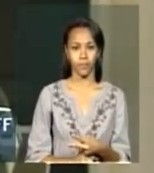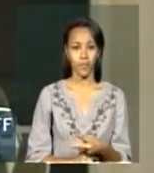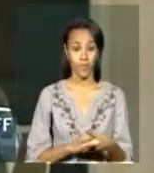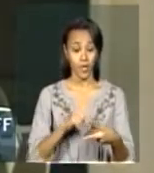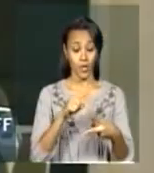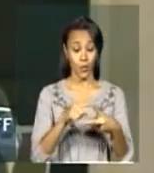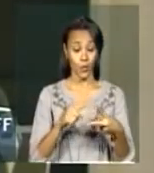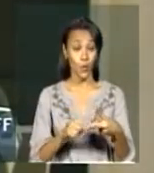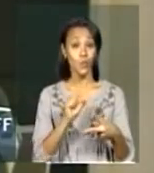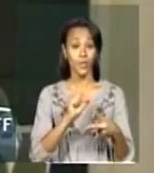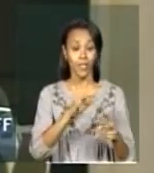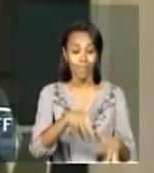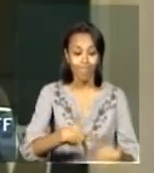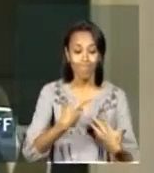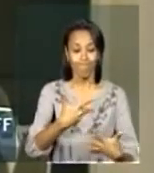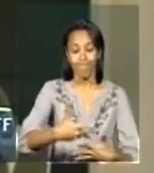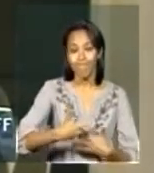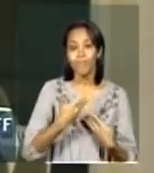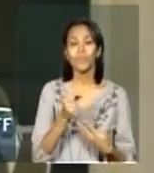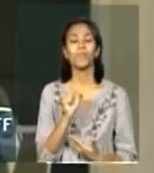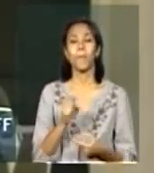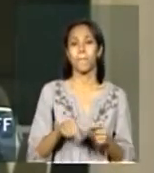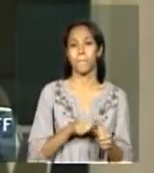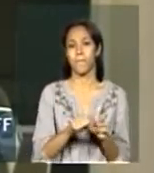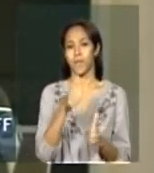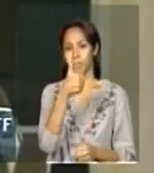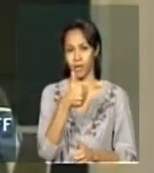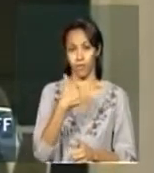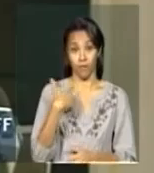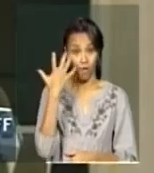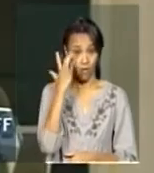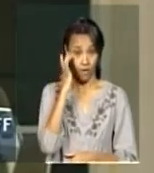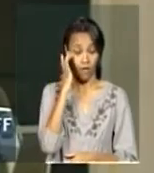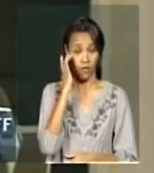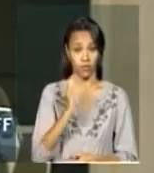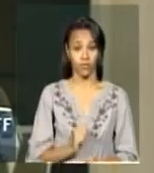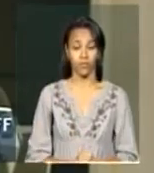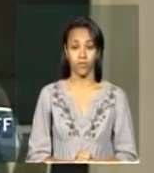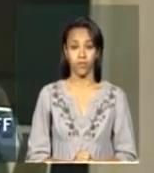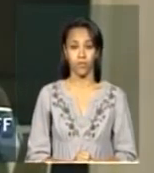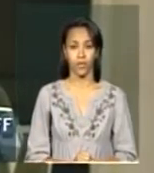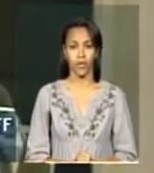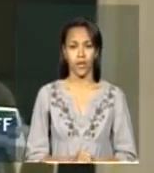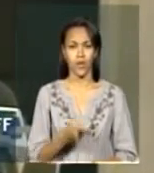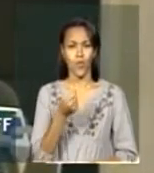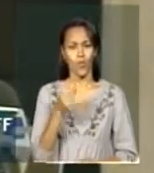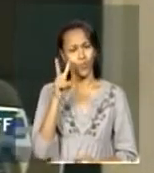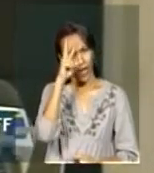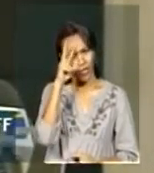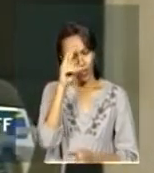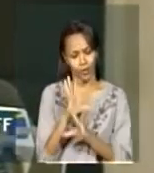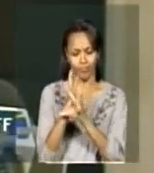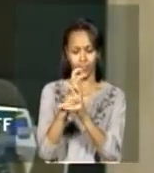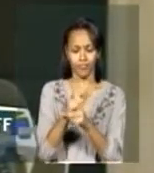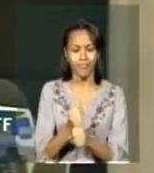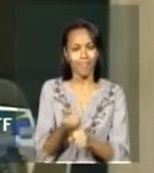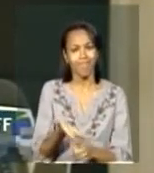dois incentivos à palavra correta. Primeiro, eu acho que o legado é muito